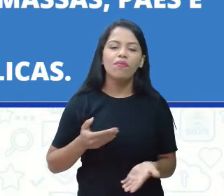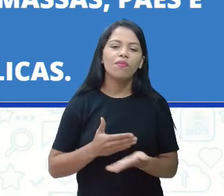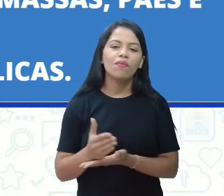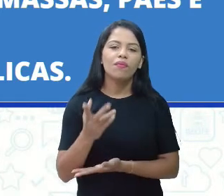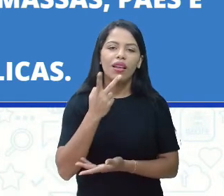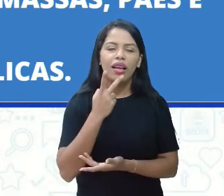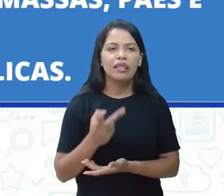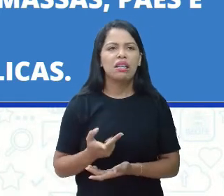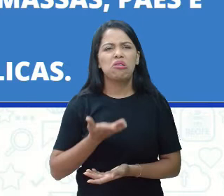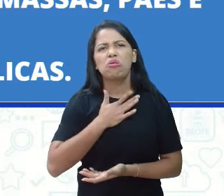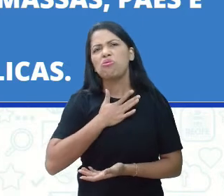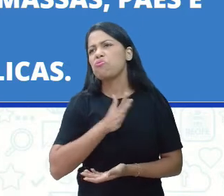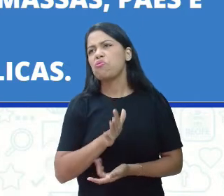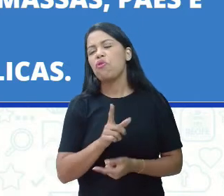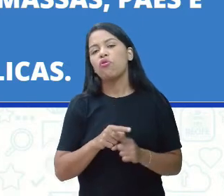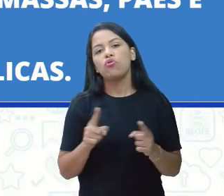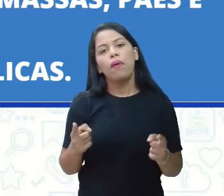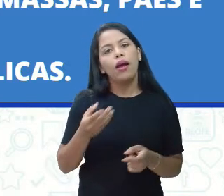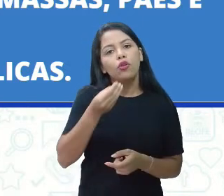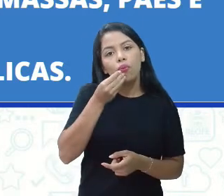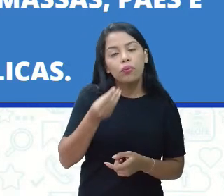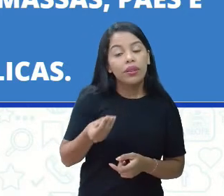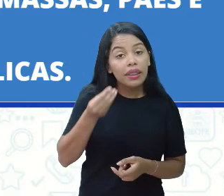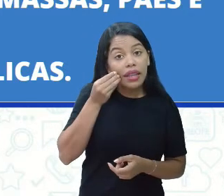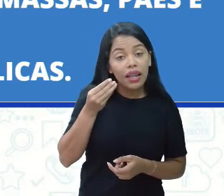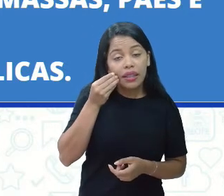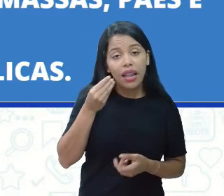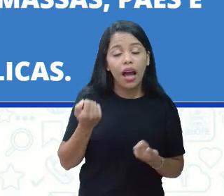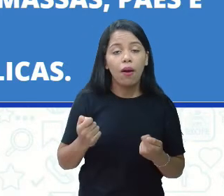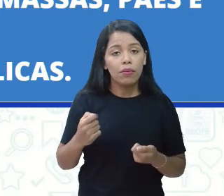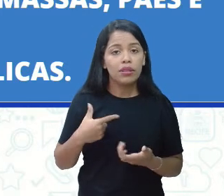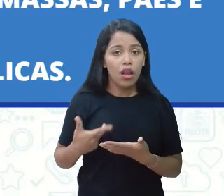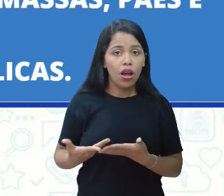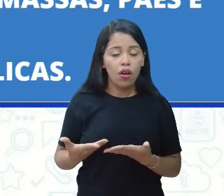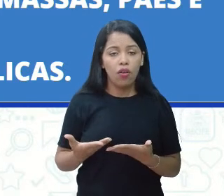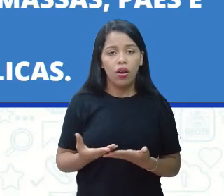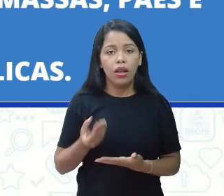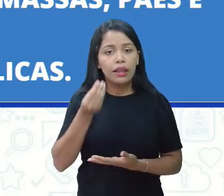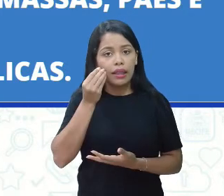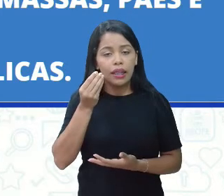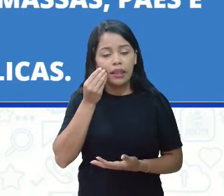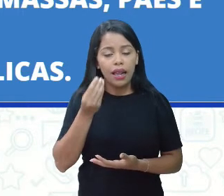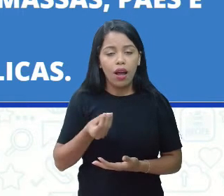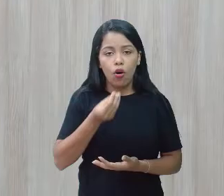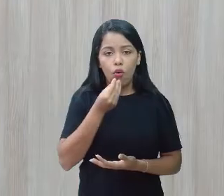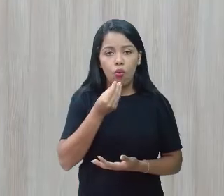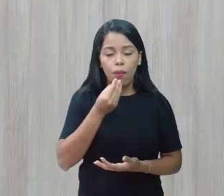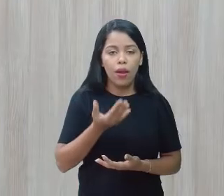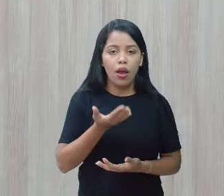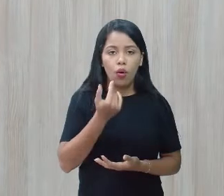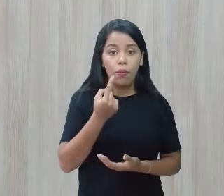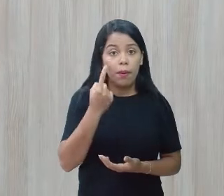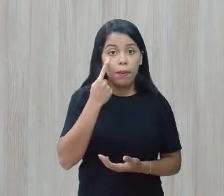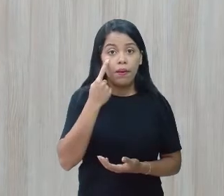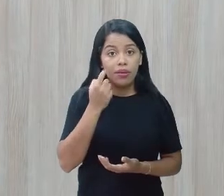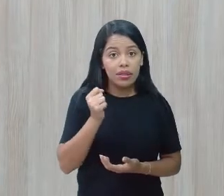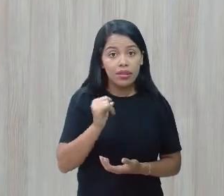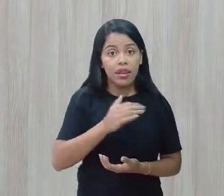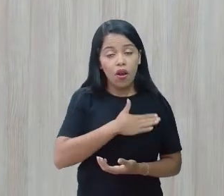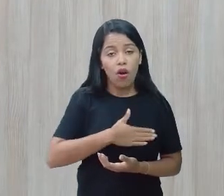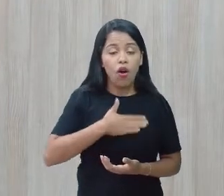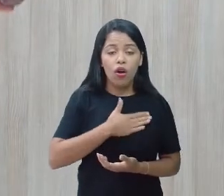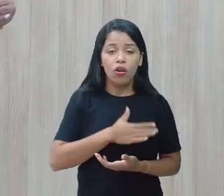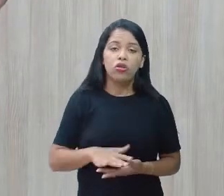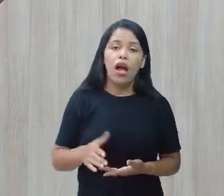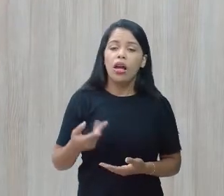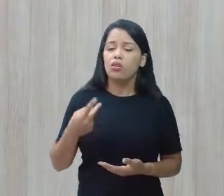gosto, sem nem provar. Então, meu convite aqui, vamos provar, gente, essa questão aí dos vegetais, né? A mãe fez aí